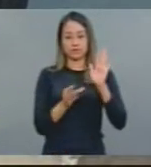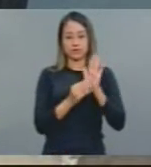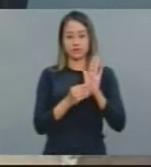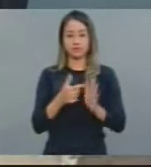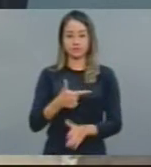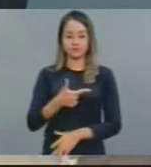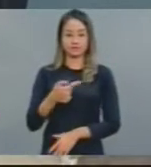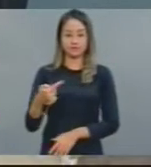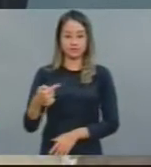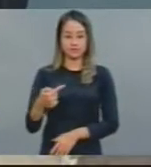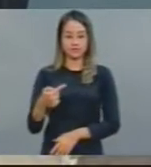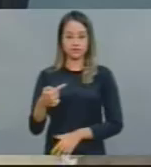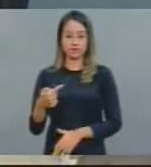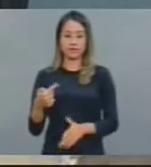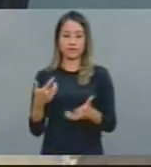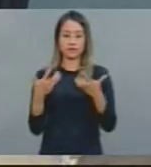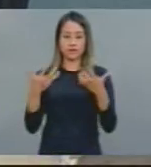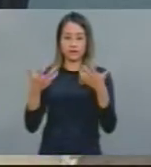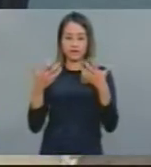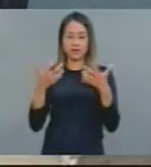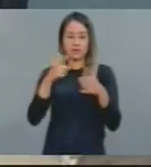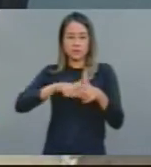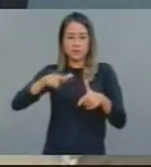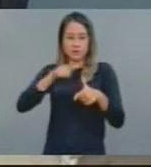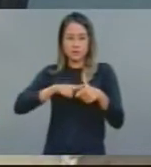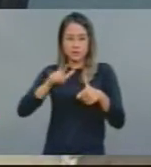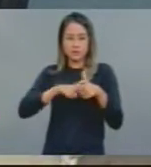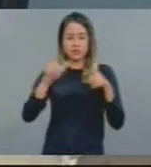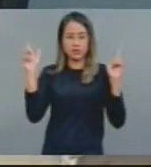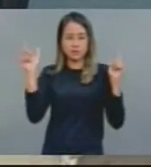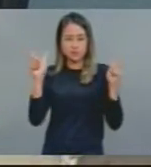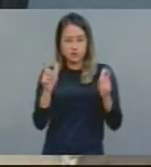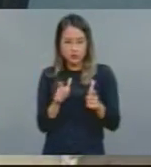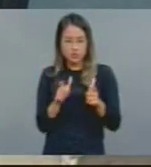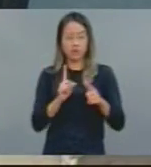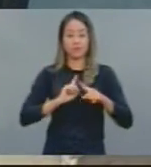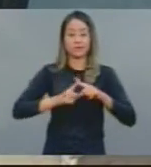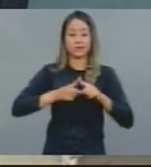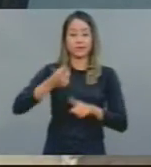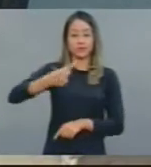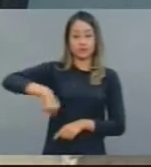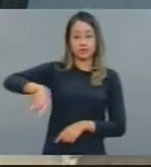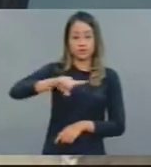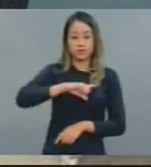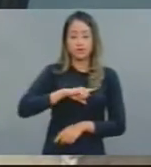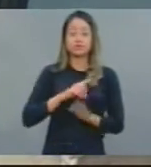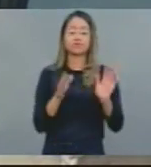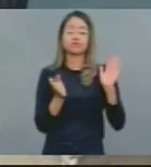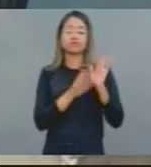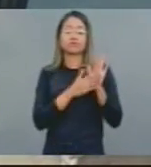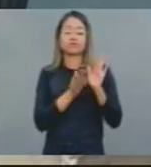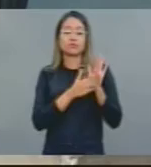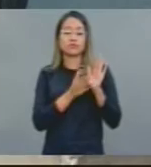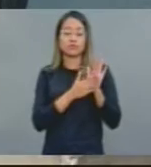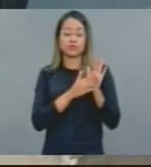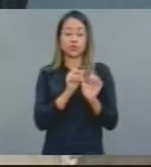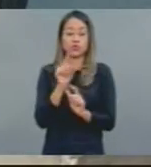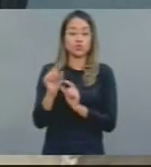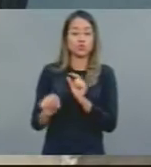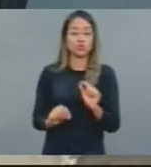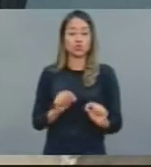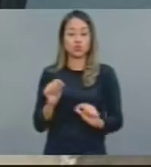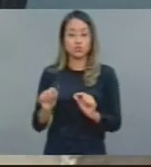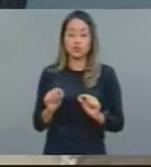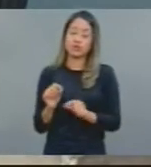que ela tentava minimizar o problema para o servidor público. O que a gente tentou propor, deputado Renato Roseno, é que